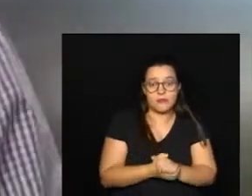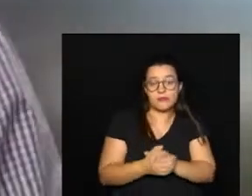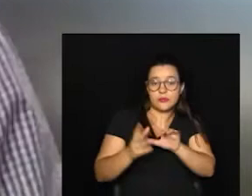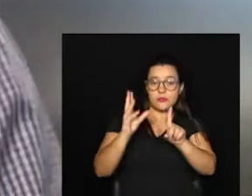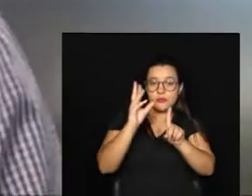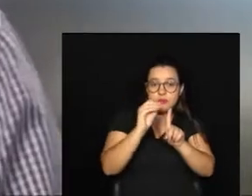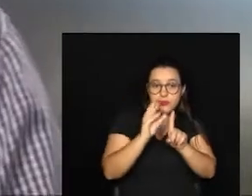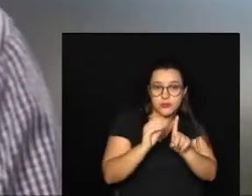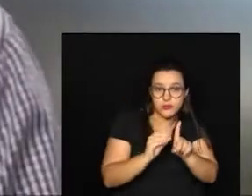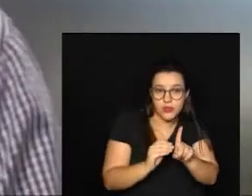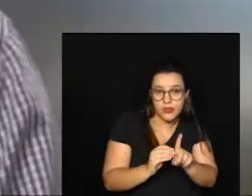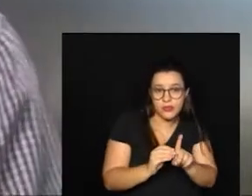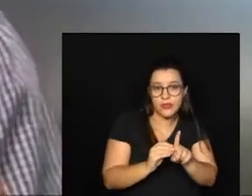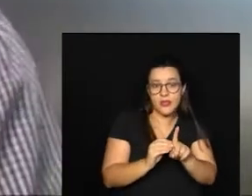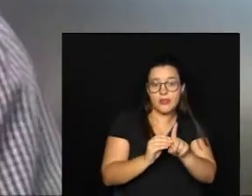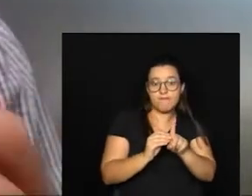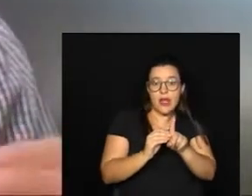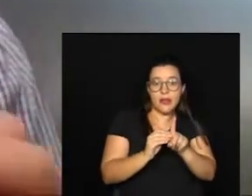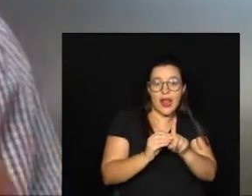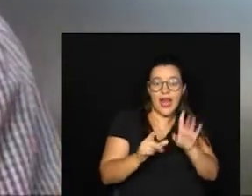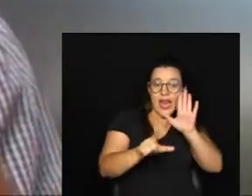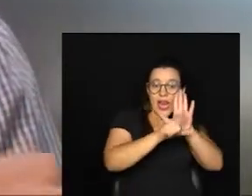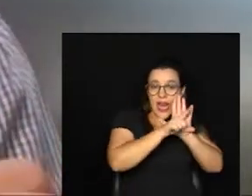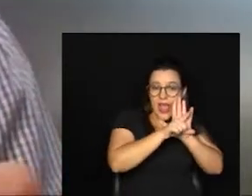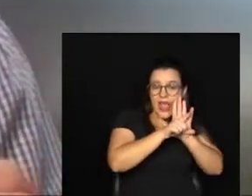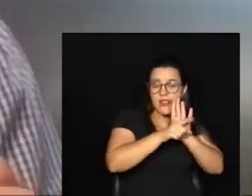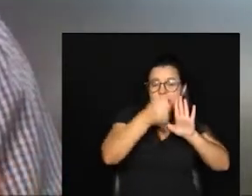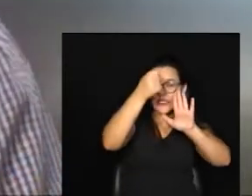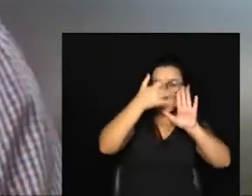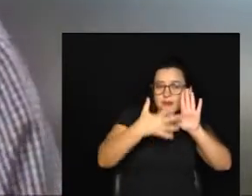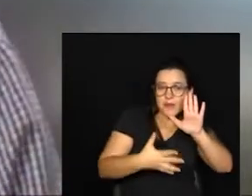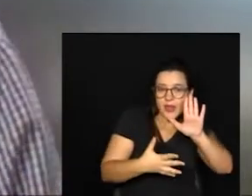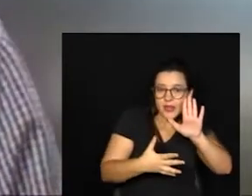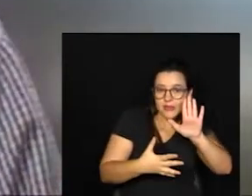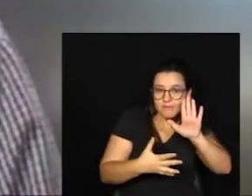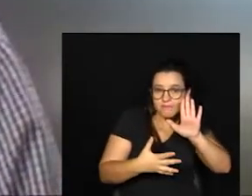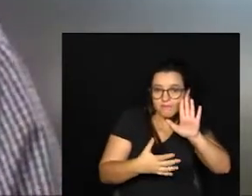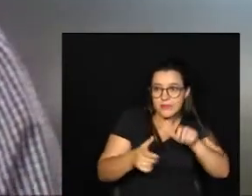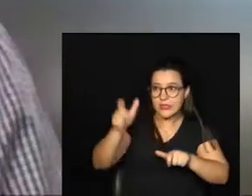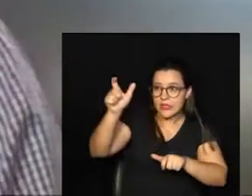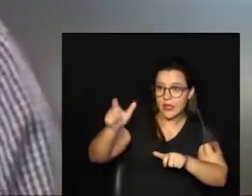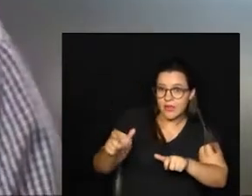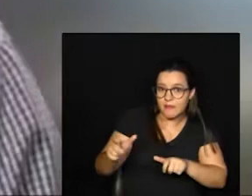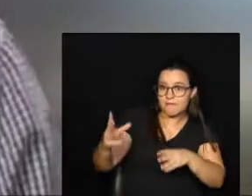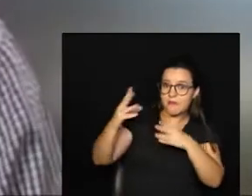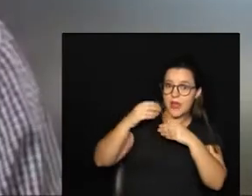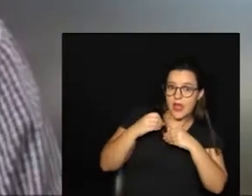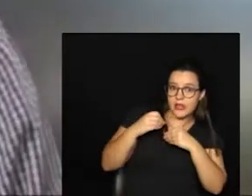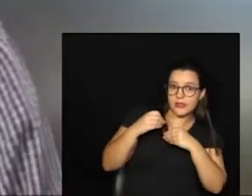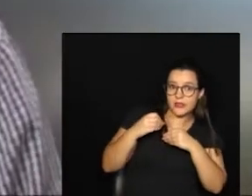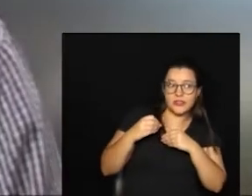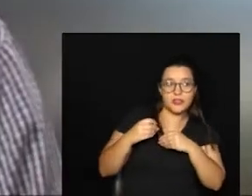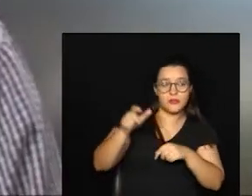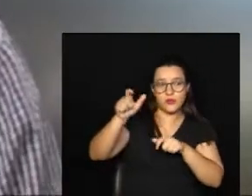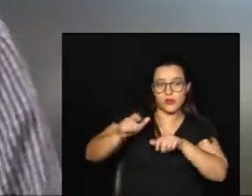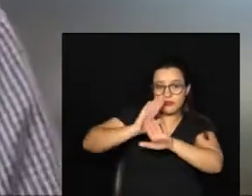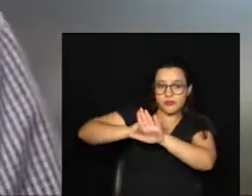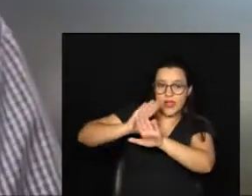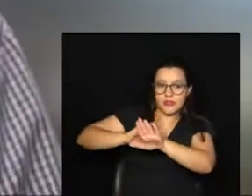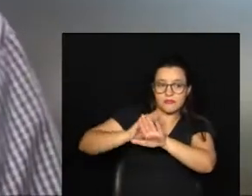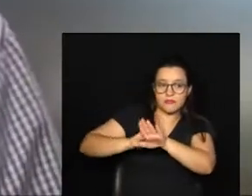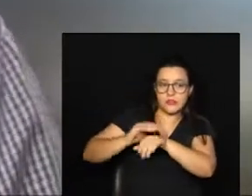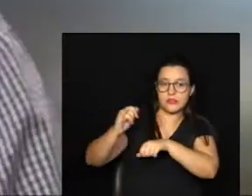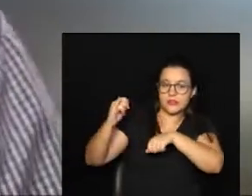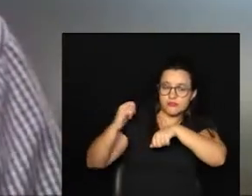ele exige, para fins penais, que haja entre o autor e a vítima uma relação de ascendência ou de superioridade hierárquica. E